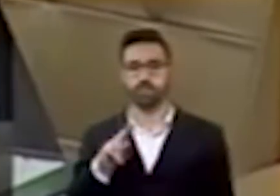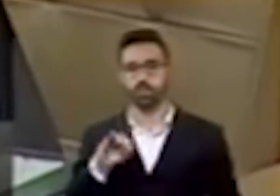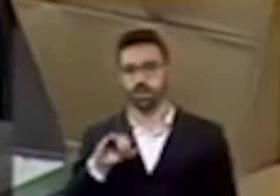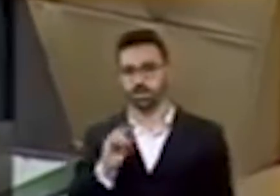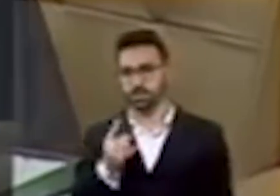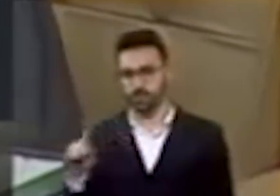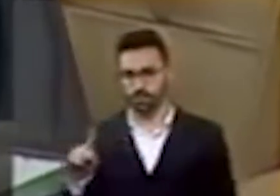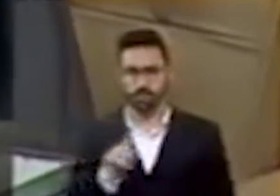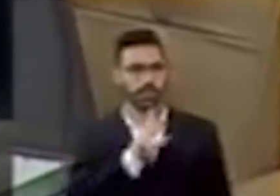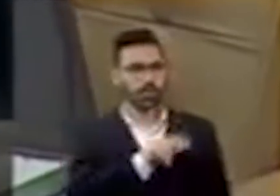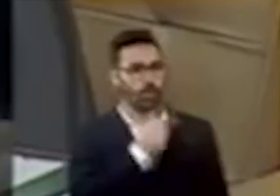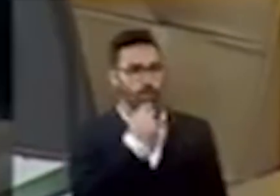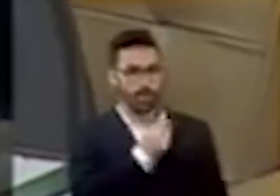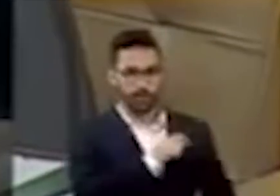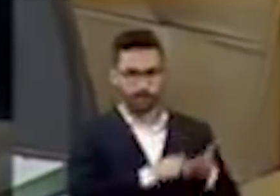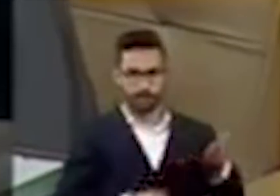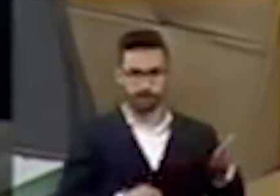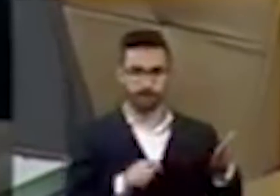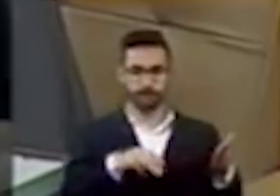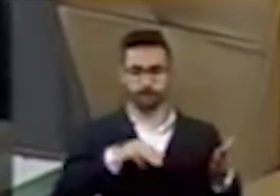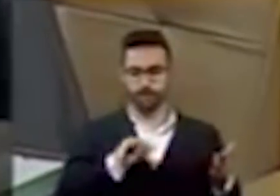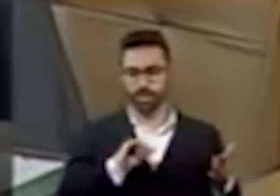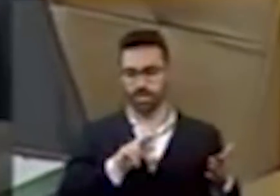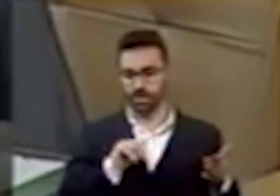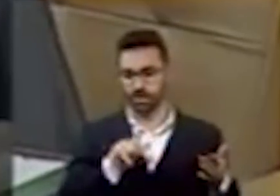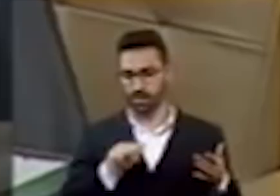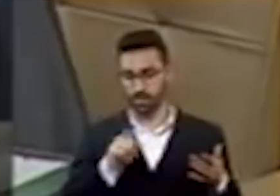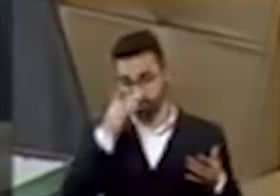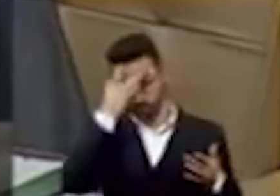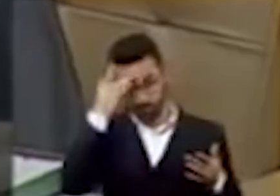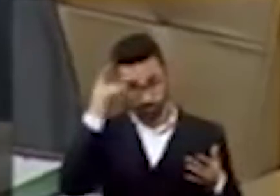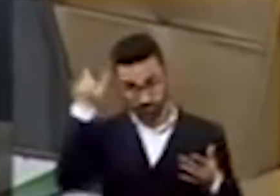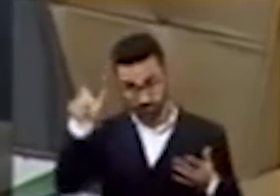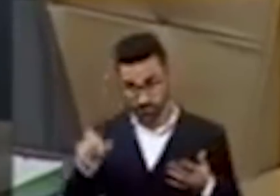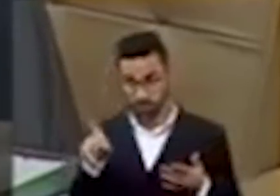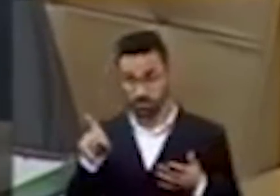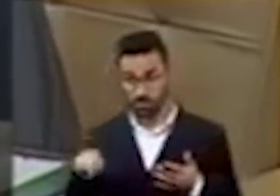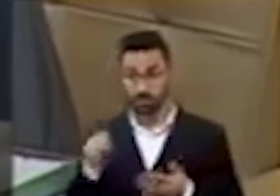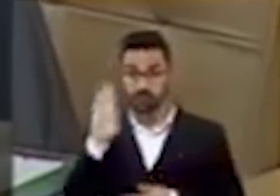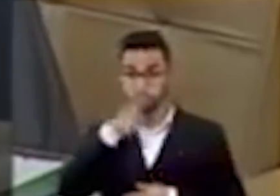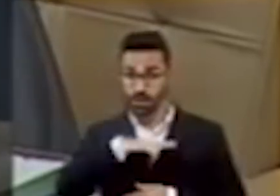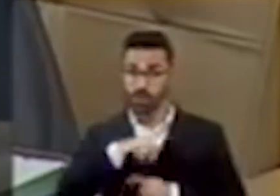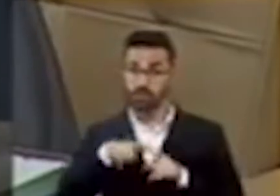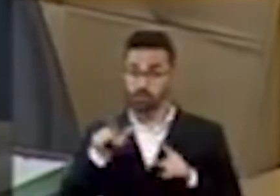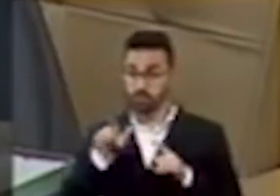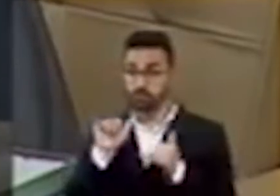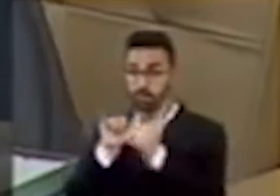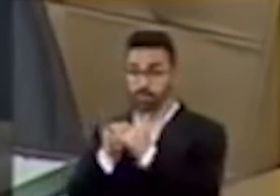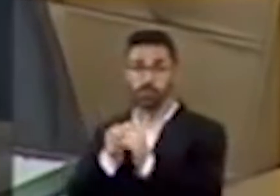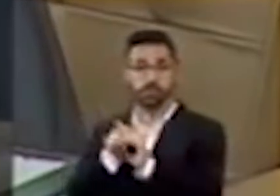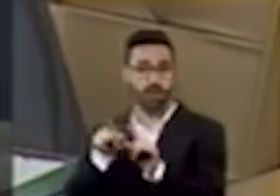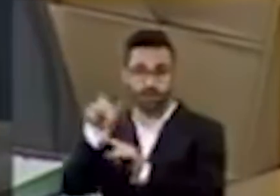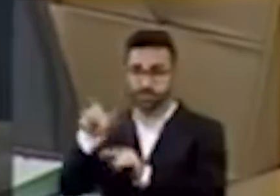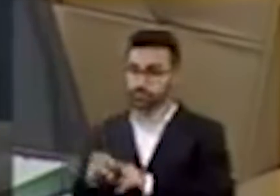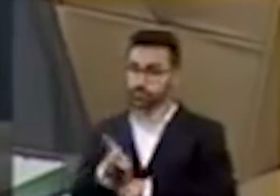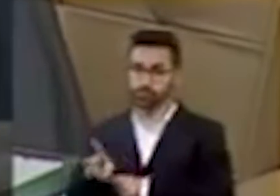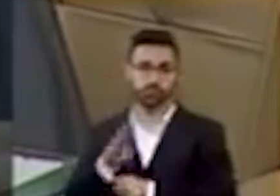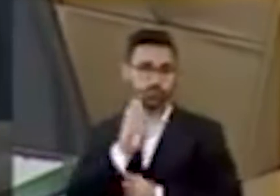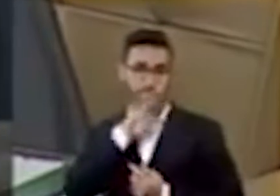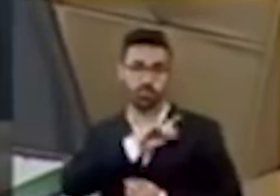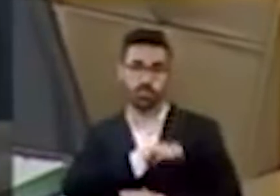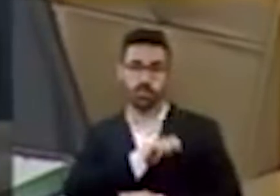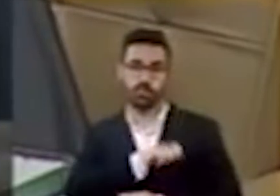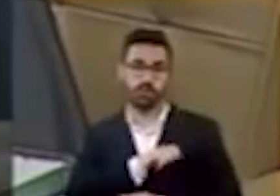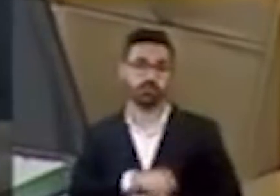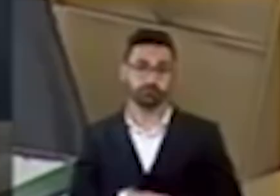Pontes de Miranda, o indultado é um delinquente perdoado, mas continua sendo delinquente para todos os outros efeitos